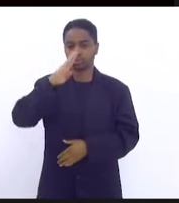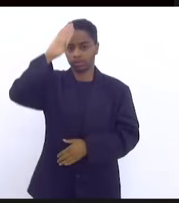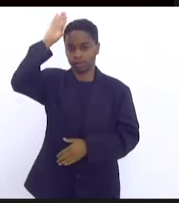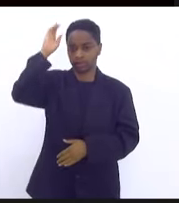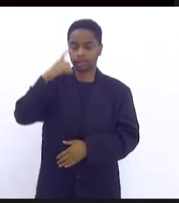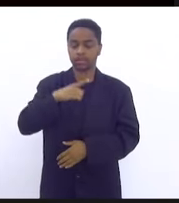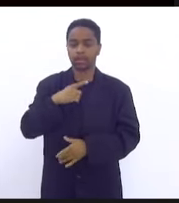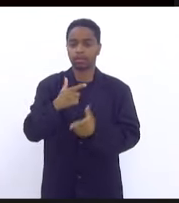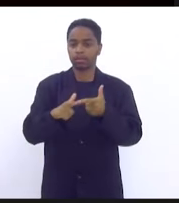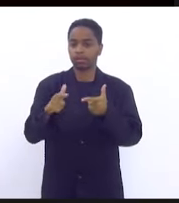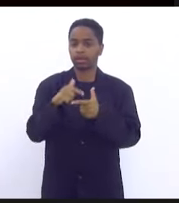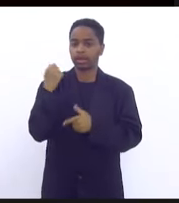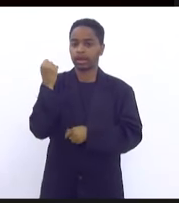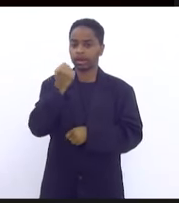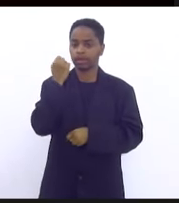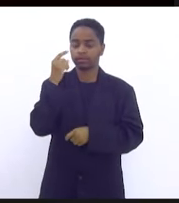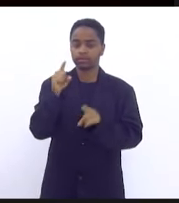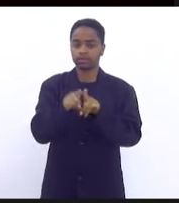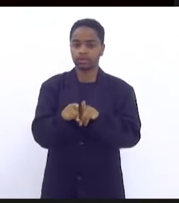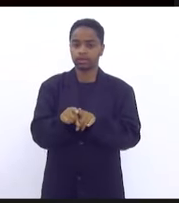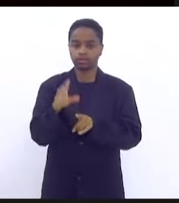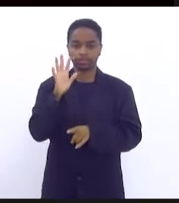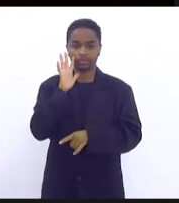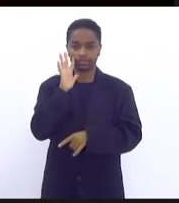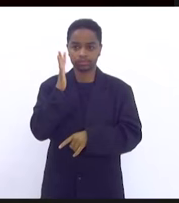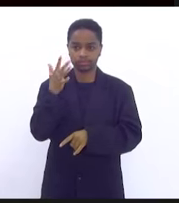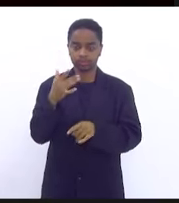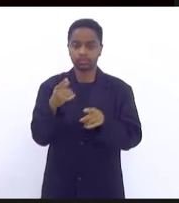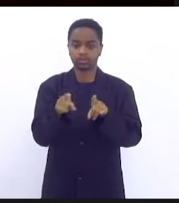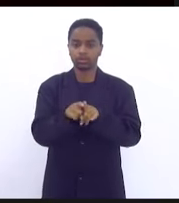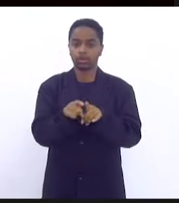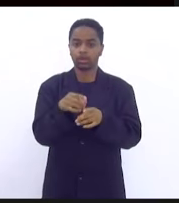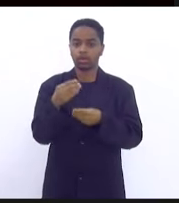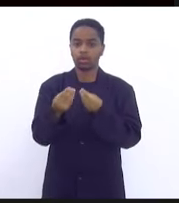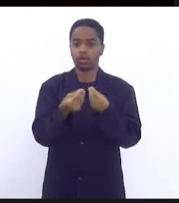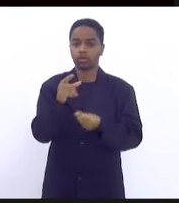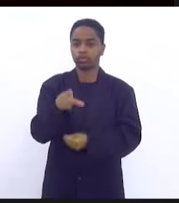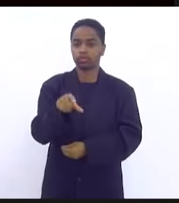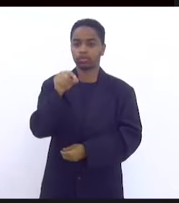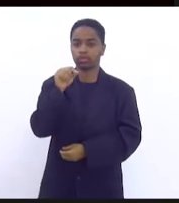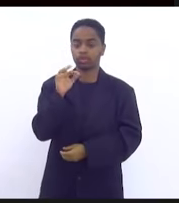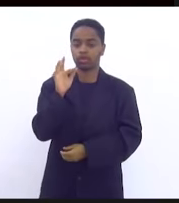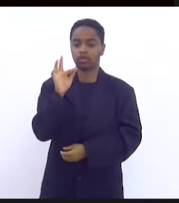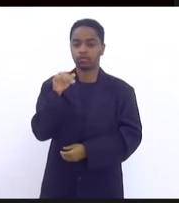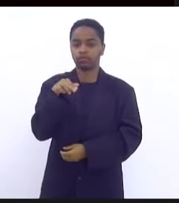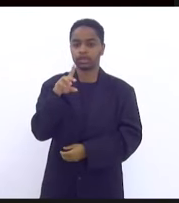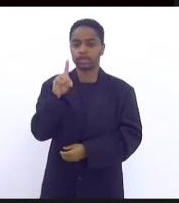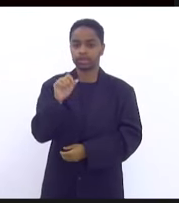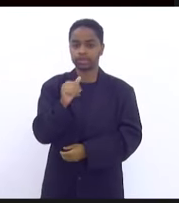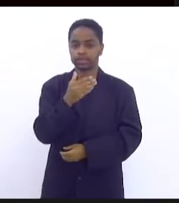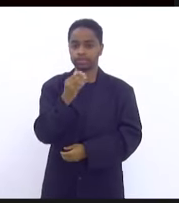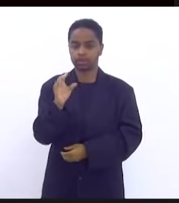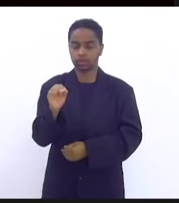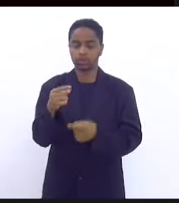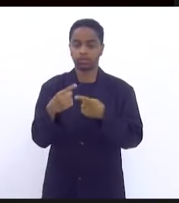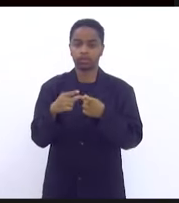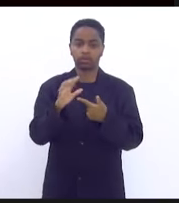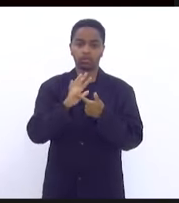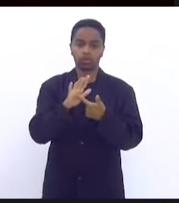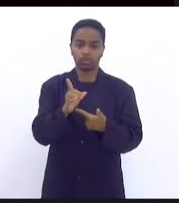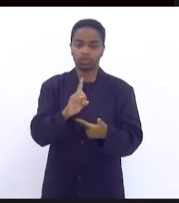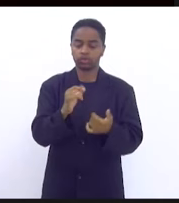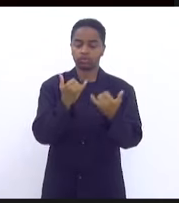aí um problema sério para resolver, a escolha de uma fundação, a FUNCEFET, que não apresentou